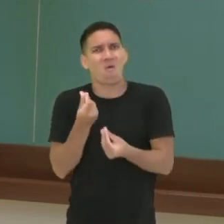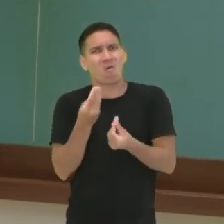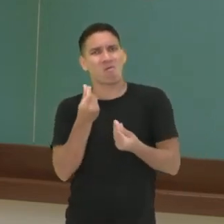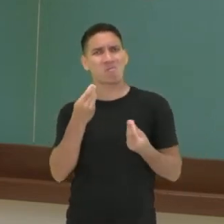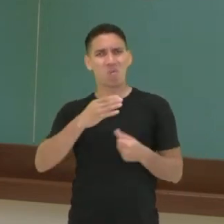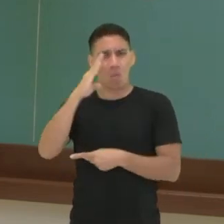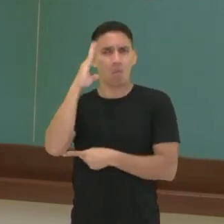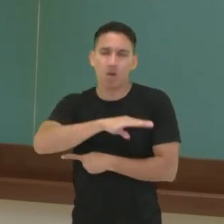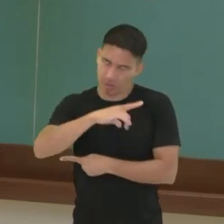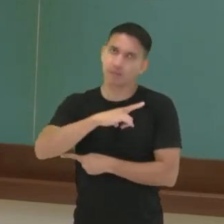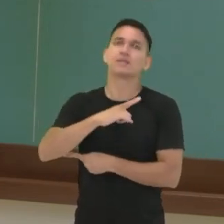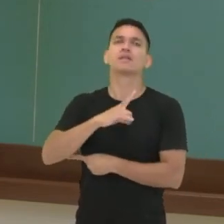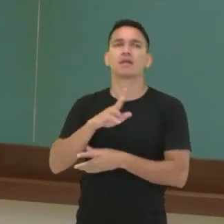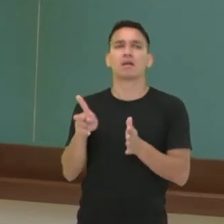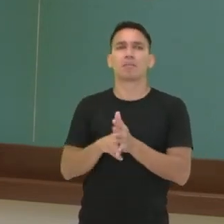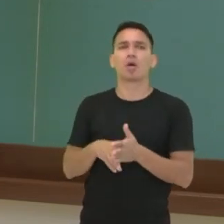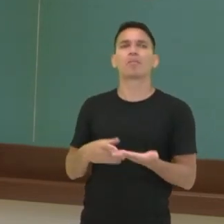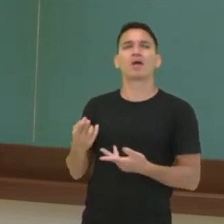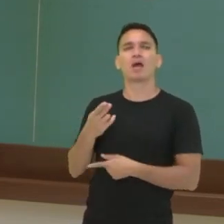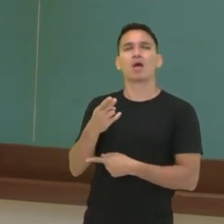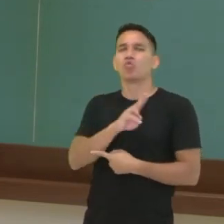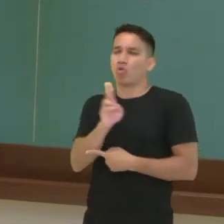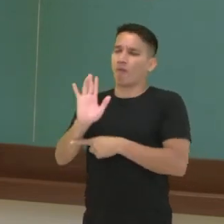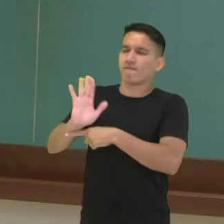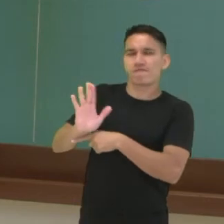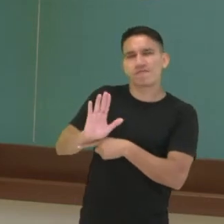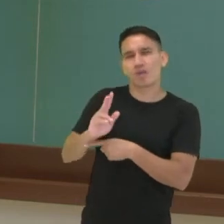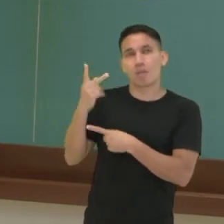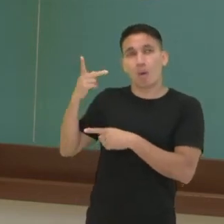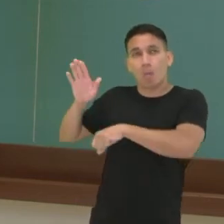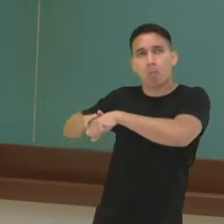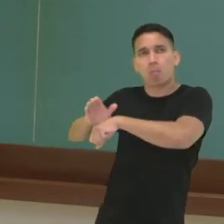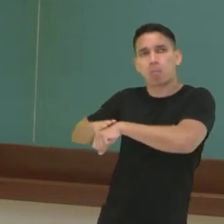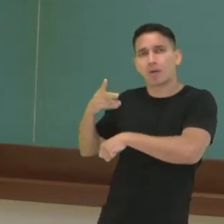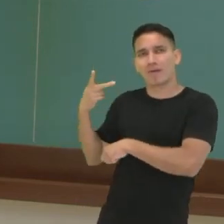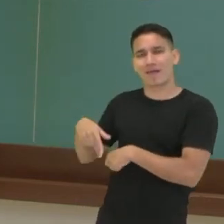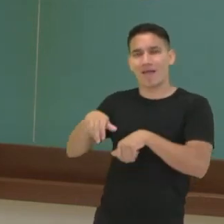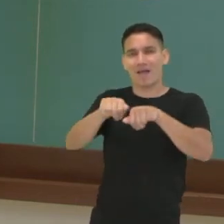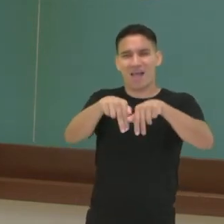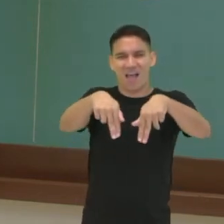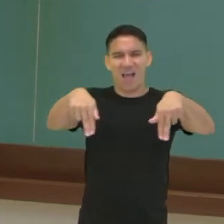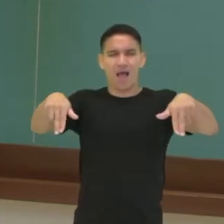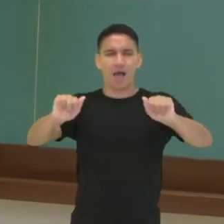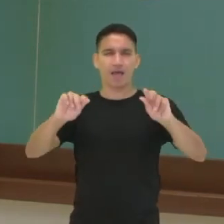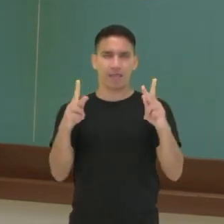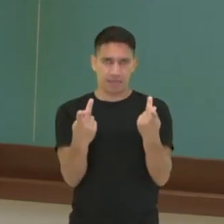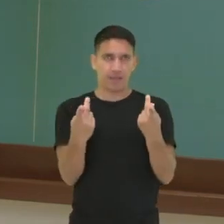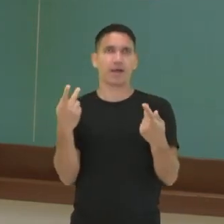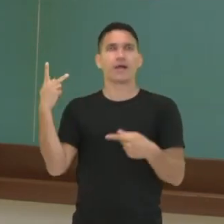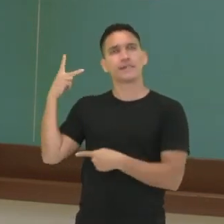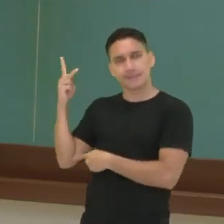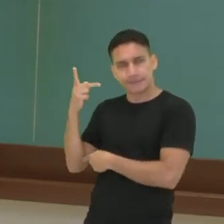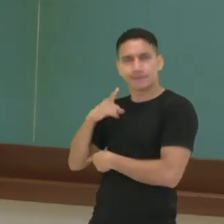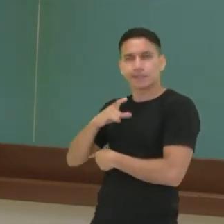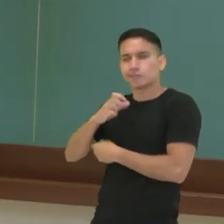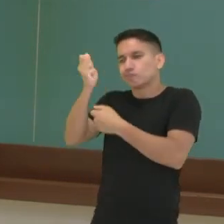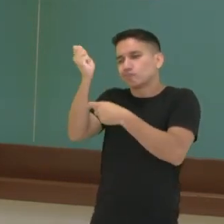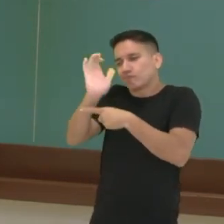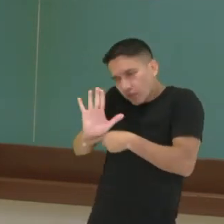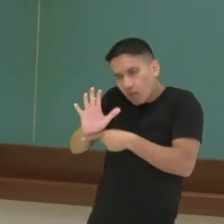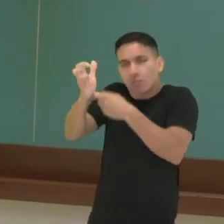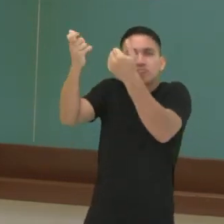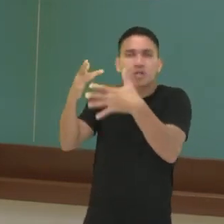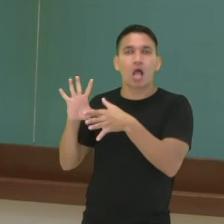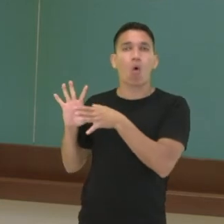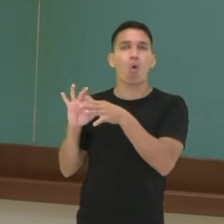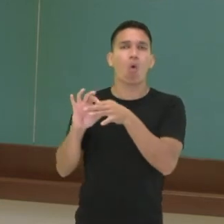um filme chamado Hannah Arendt, se não me engano, pesquise aí, dê um Google aí, pesquise o nome do filme, filme que retrata esse contexto.